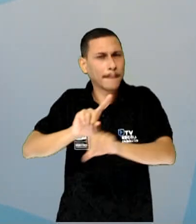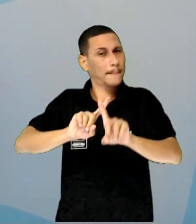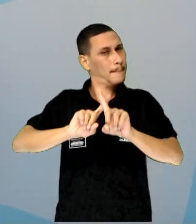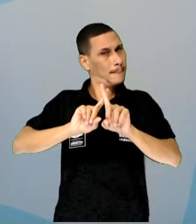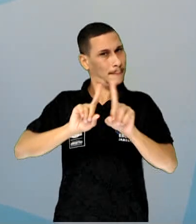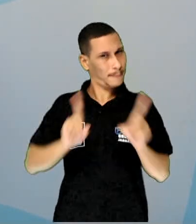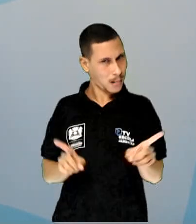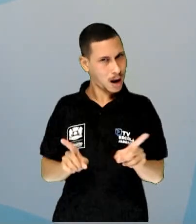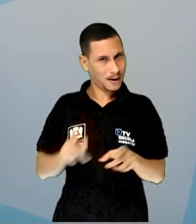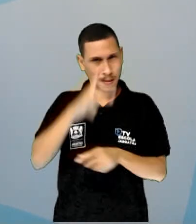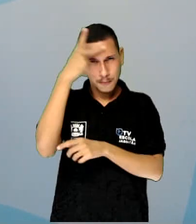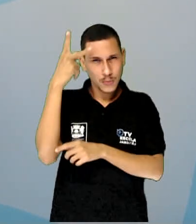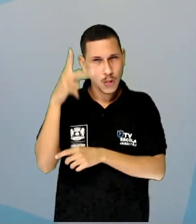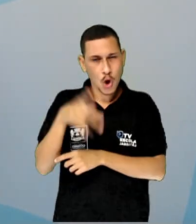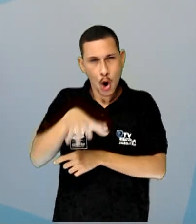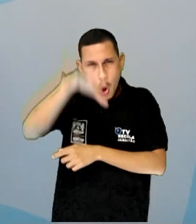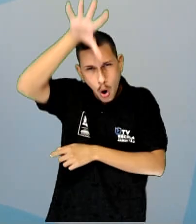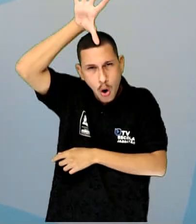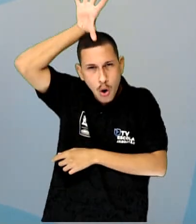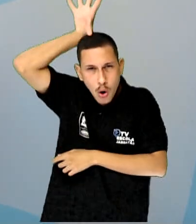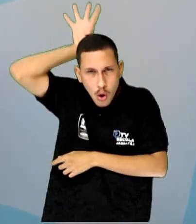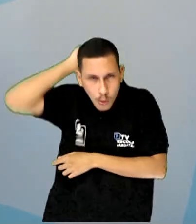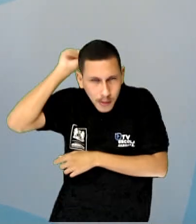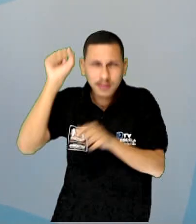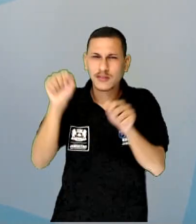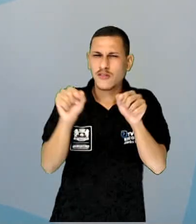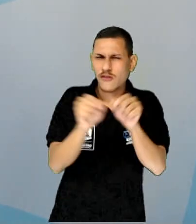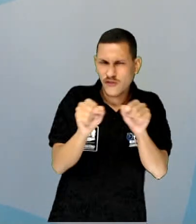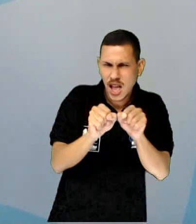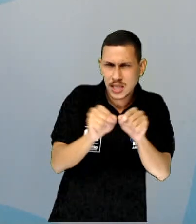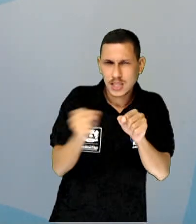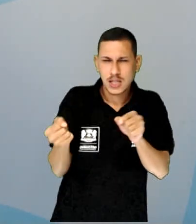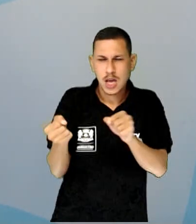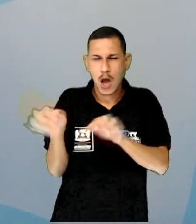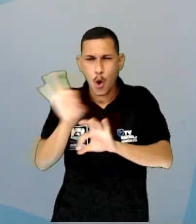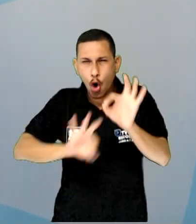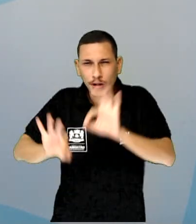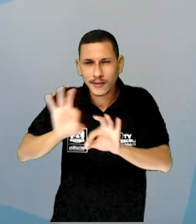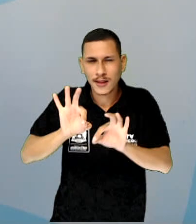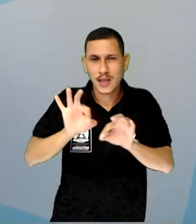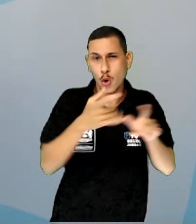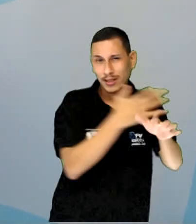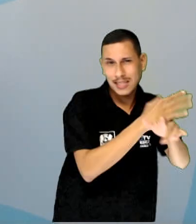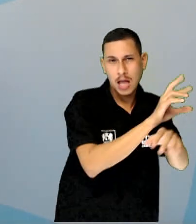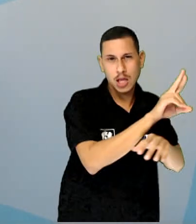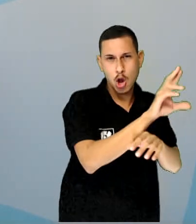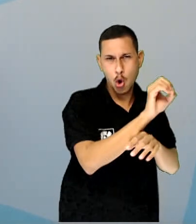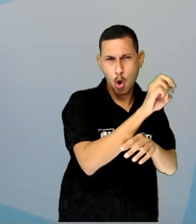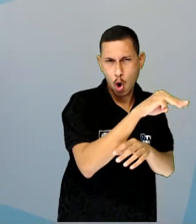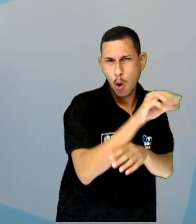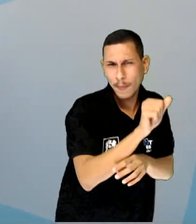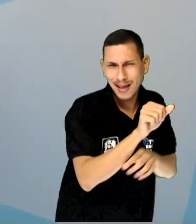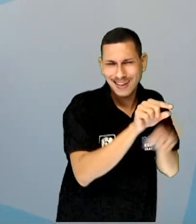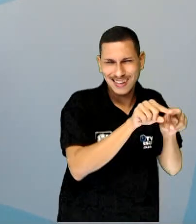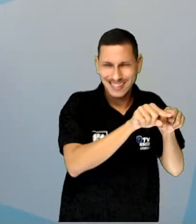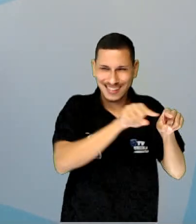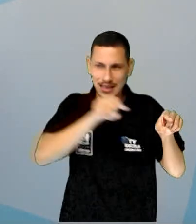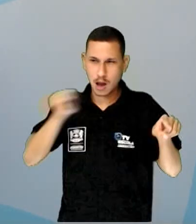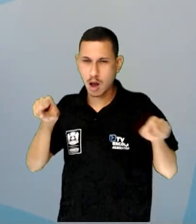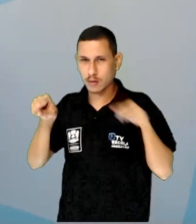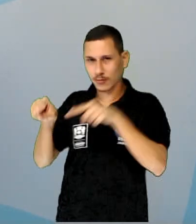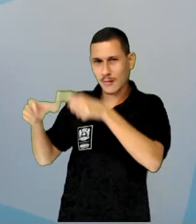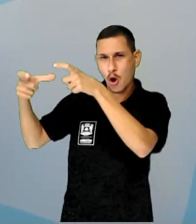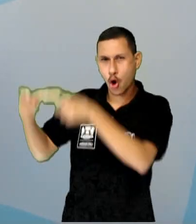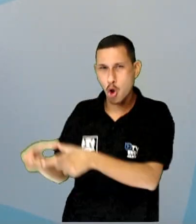foram os romanos. Estes pretendiam fazer a ligação entre Roma e os territórios dominados pelo seu grande império.